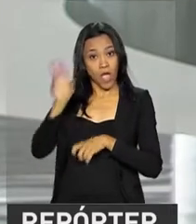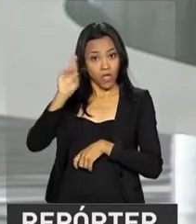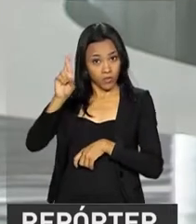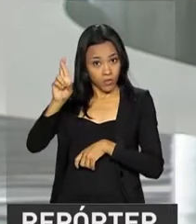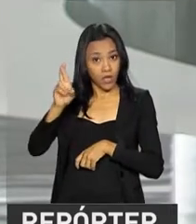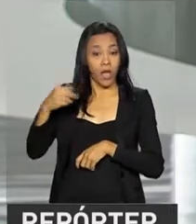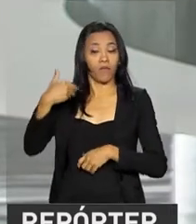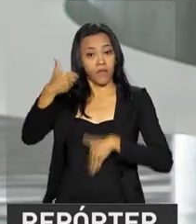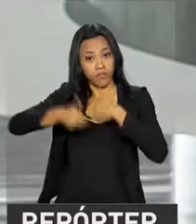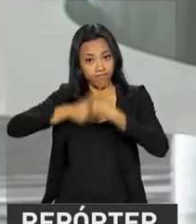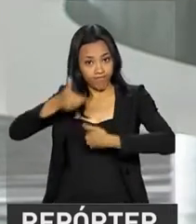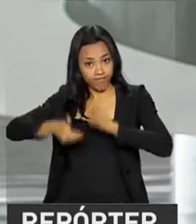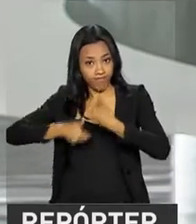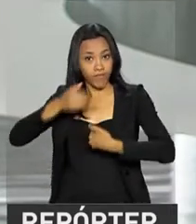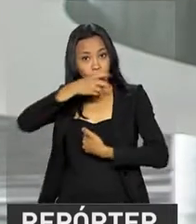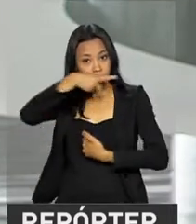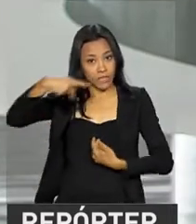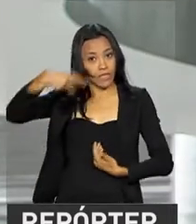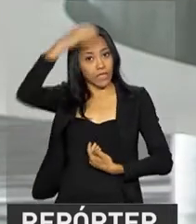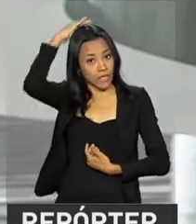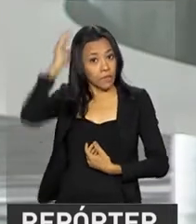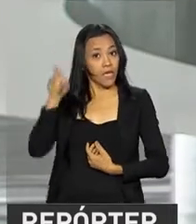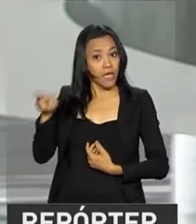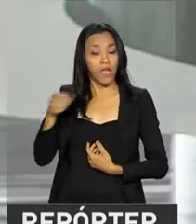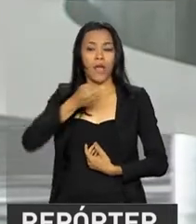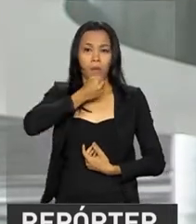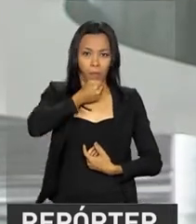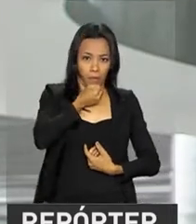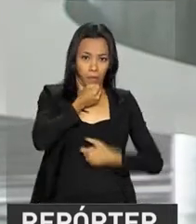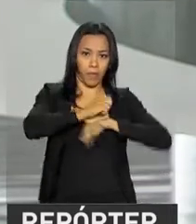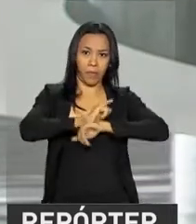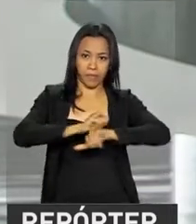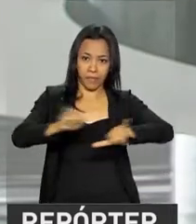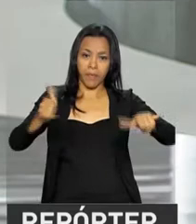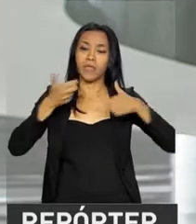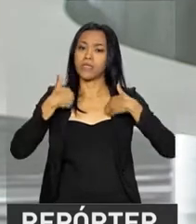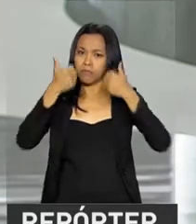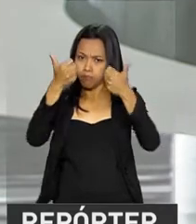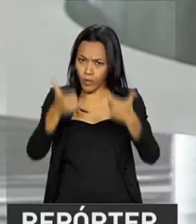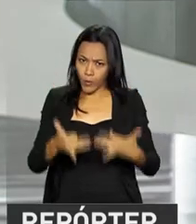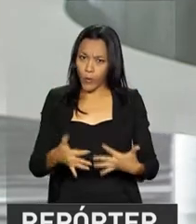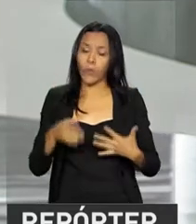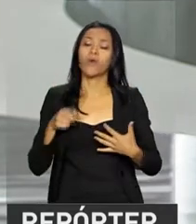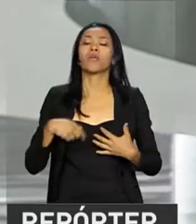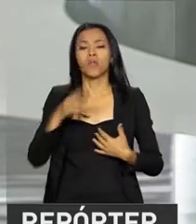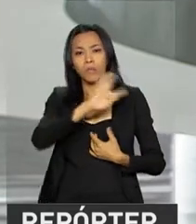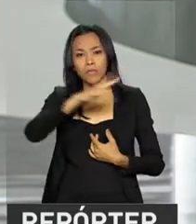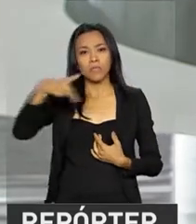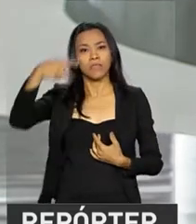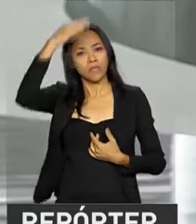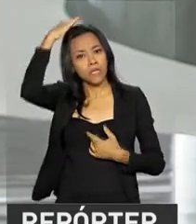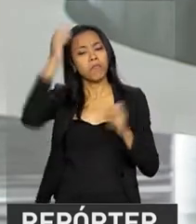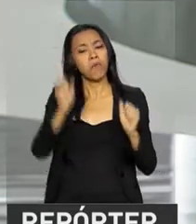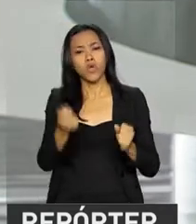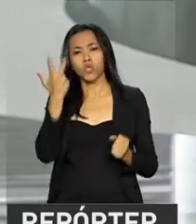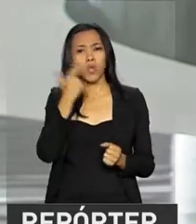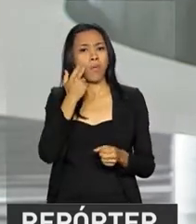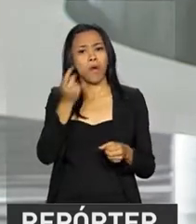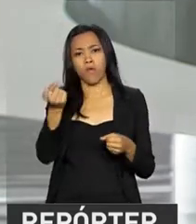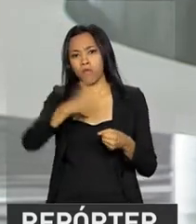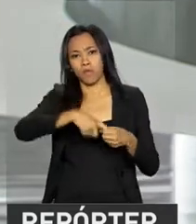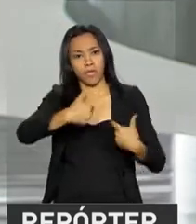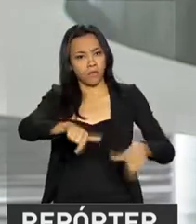responsáveis pelo atendimento ao presidente, concedeu uma entrevista coletiva e disse que ele pode retomar as atividades normalmente